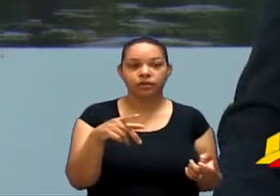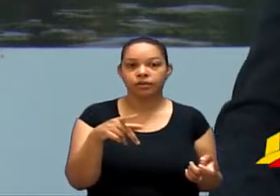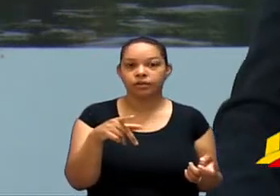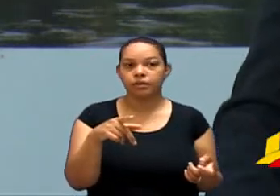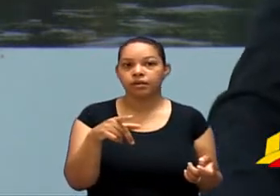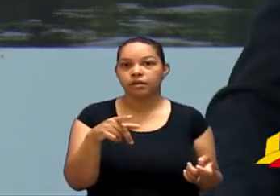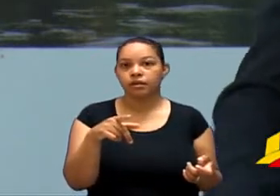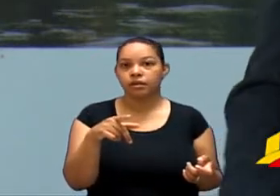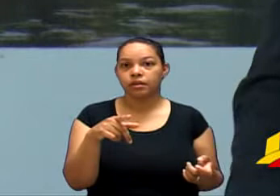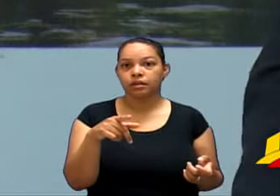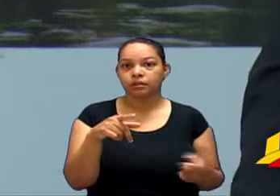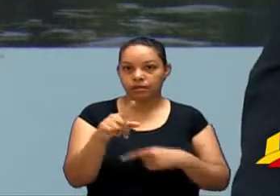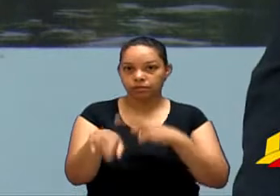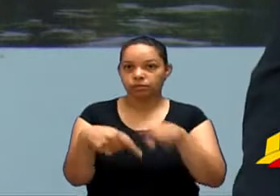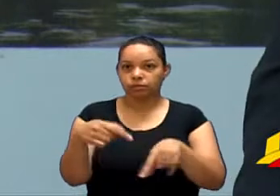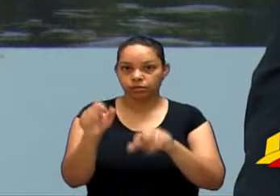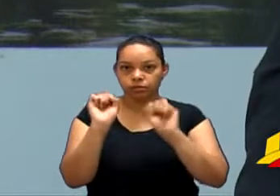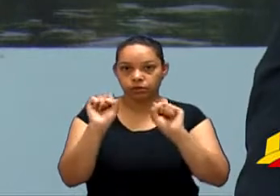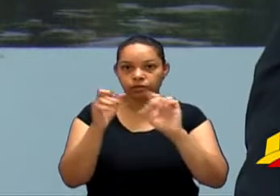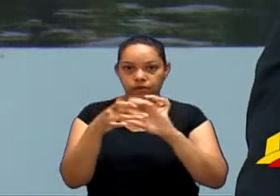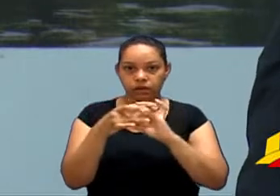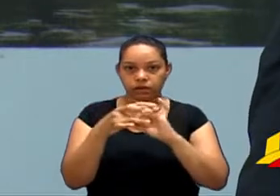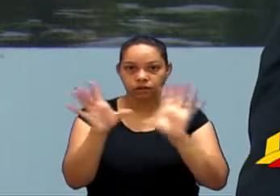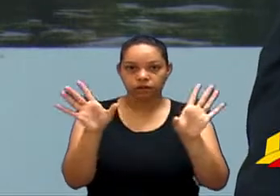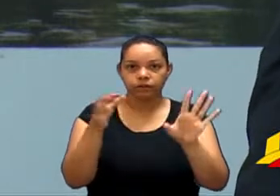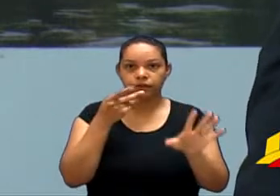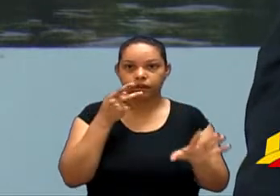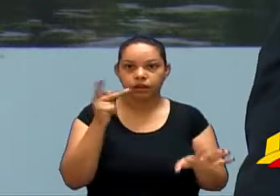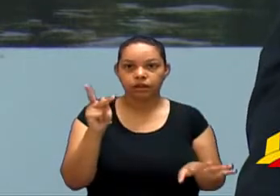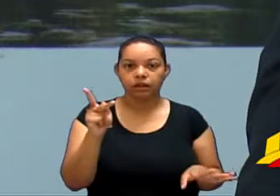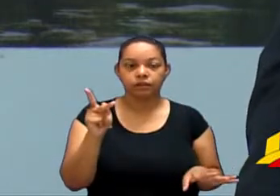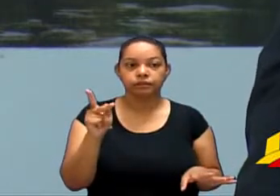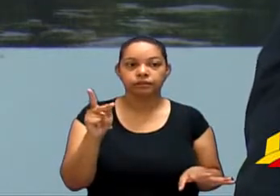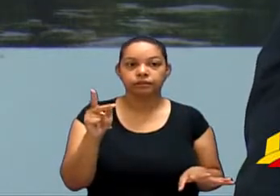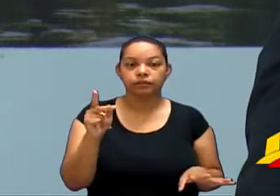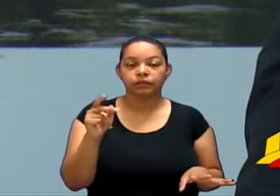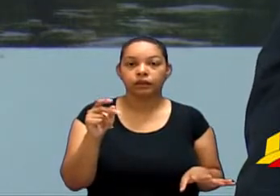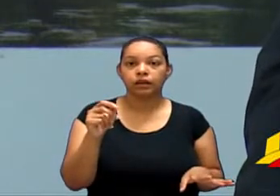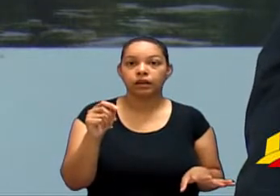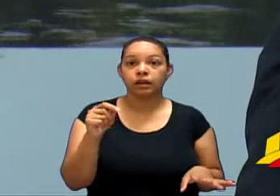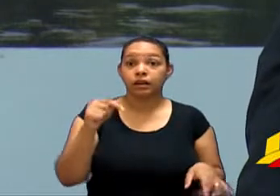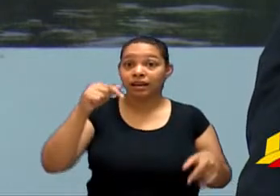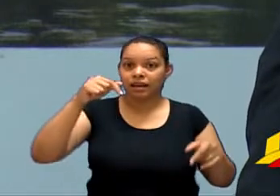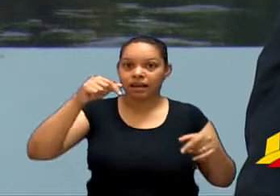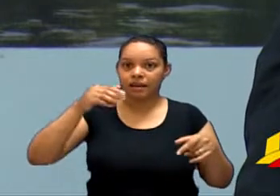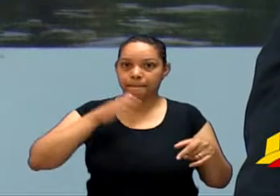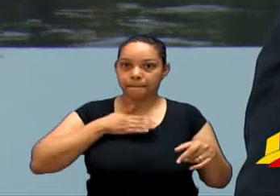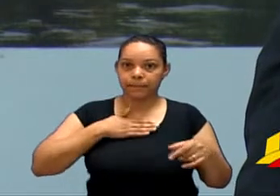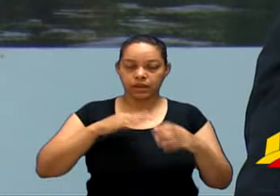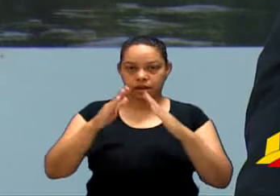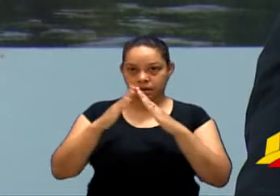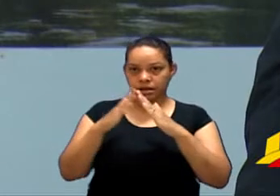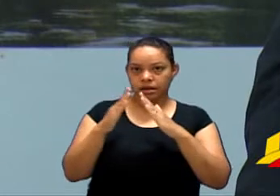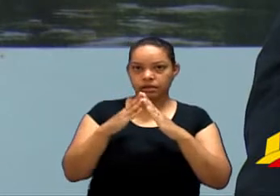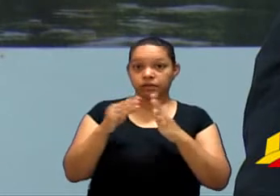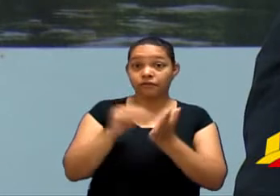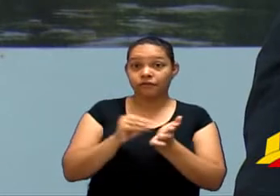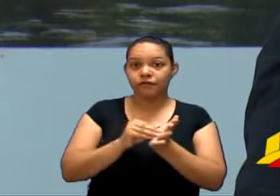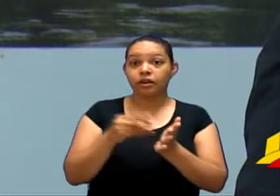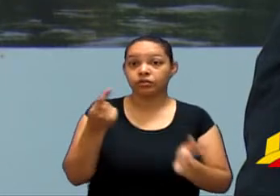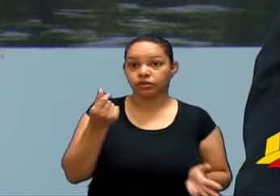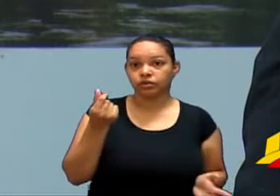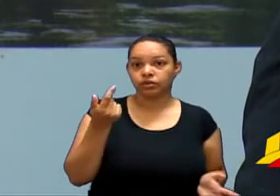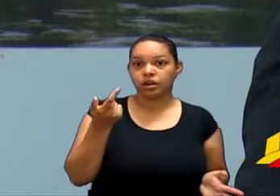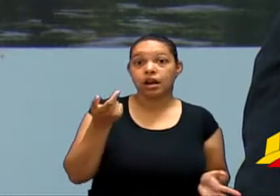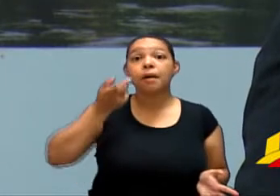Fernanda que me pediram na sequência quando na casa da gente falta dinheiro a primeira coisa que a gente tem que ver É quanto